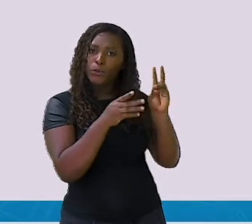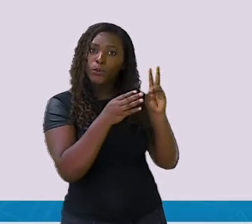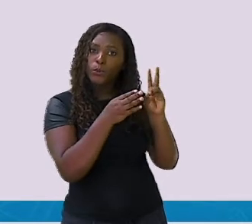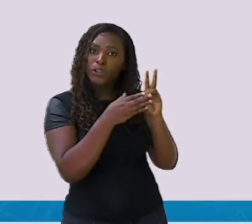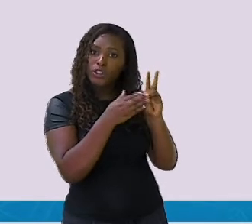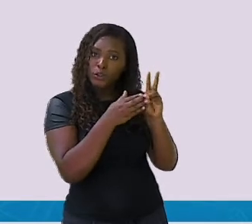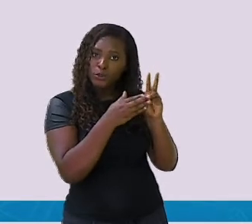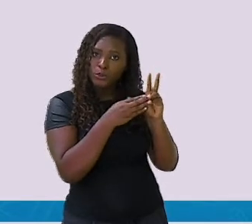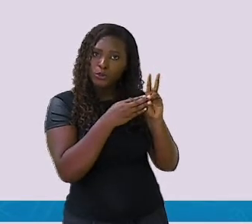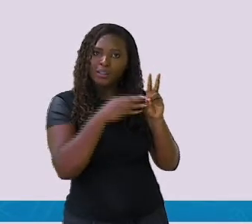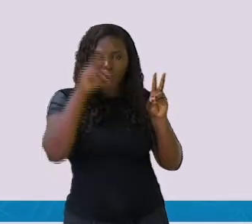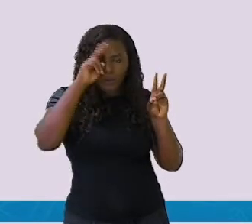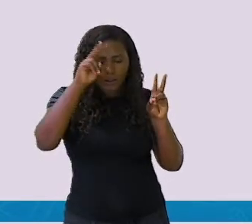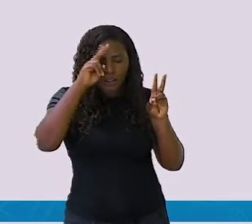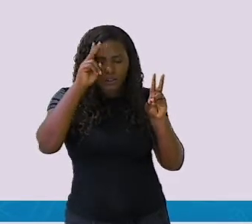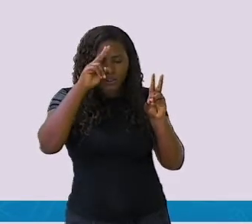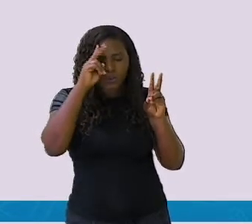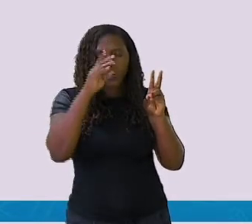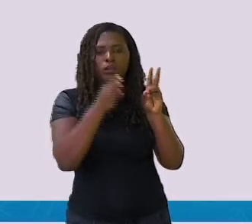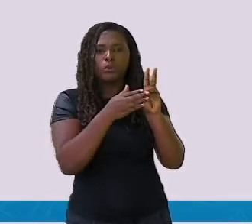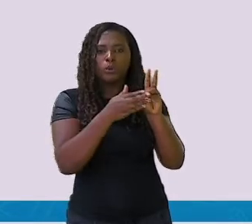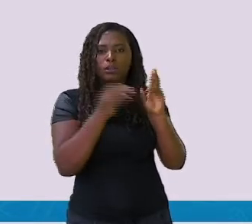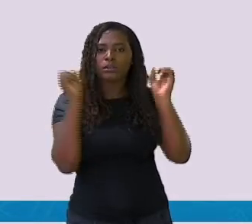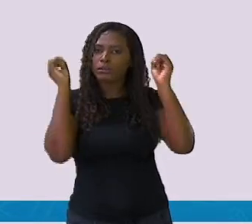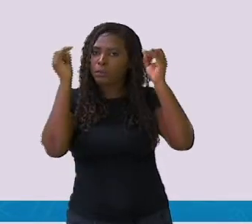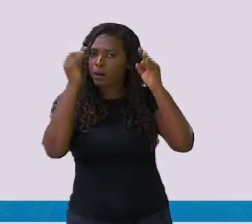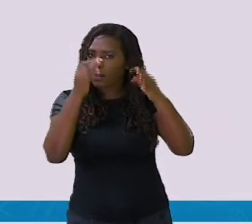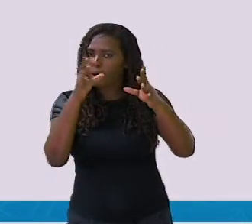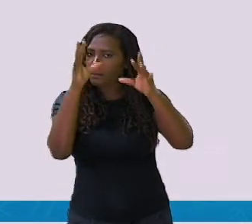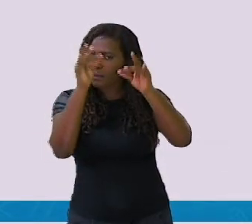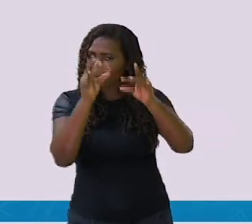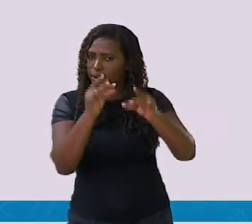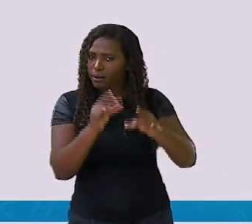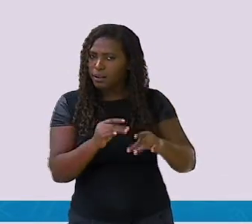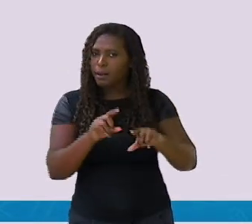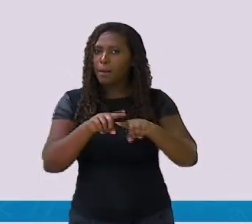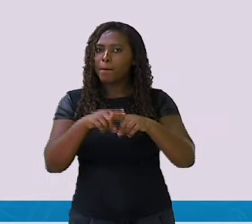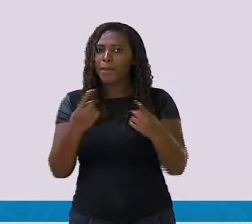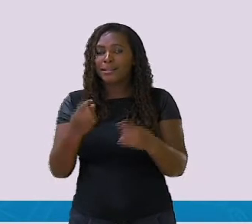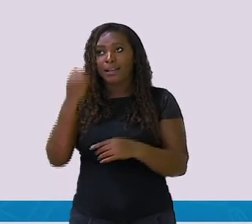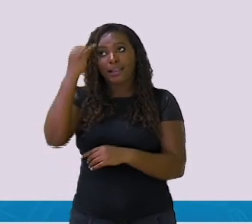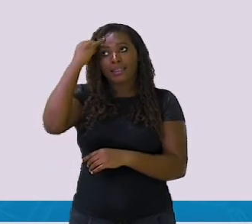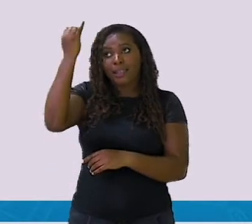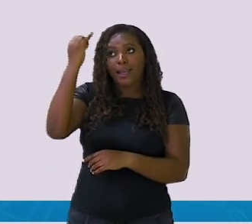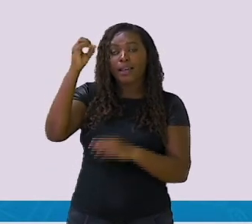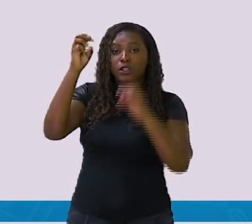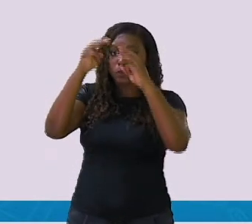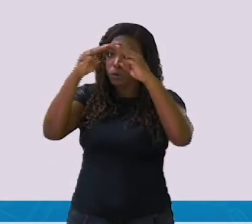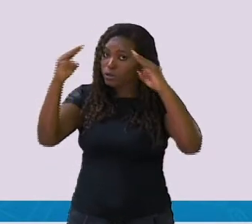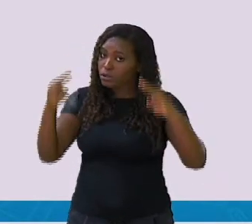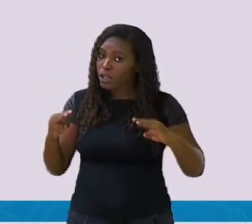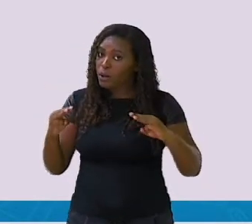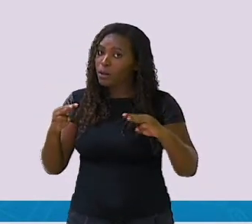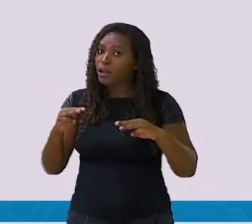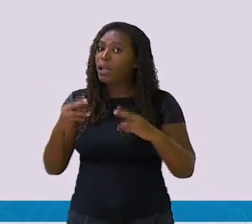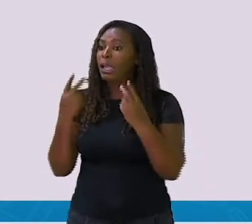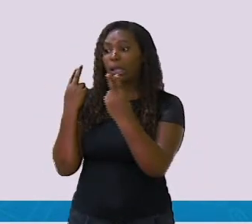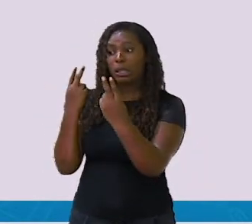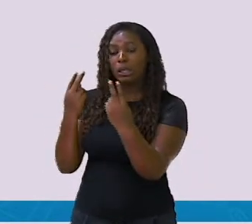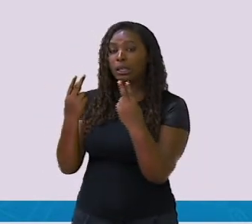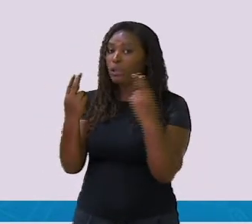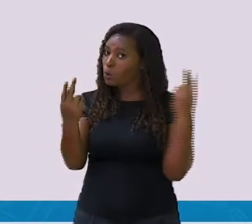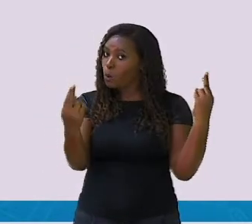bem diferente, mas a ideia de museu é a mesma. E aí a gente tem aí, ó, aqui